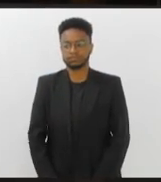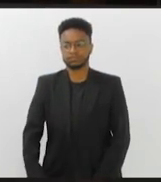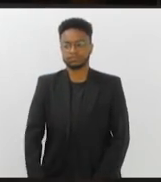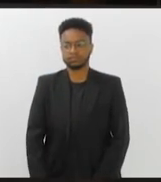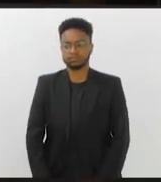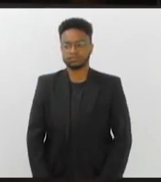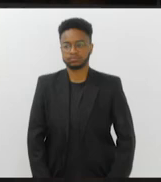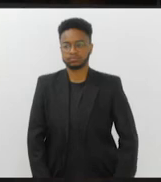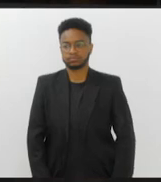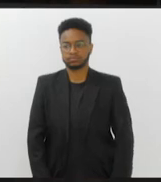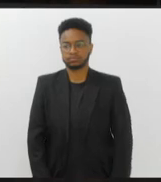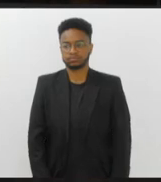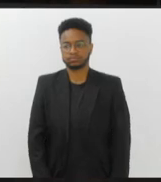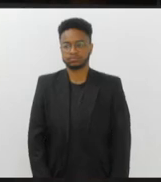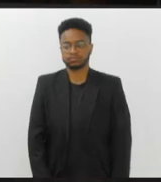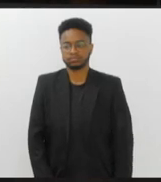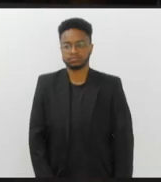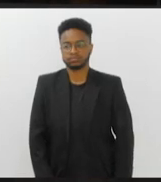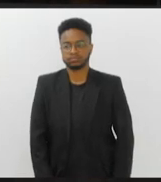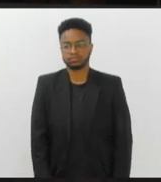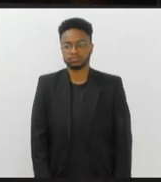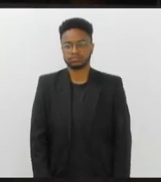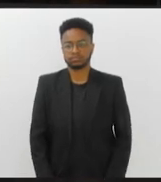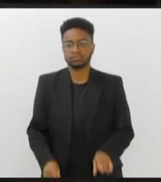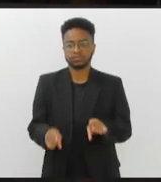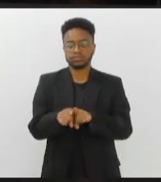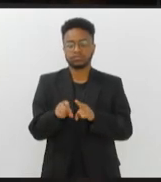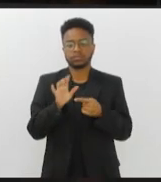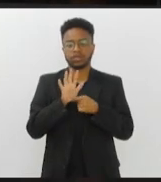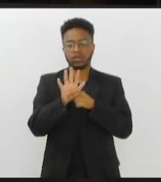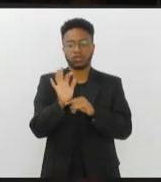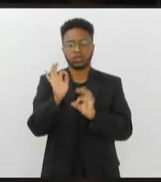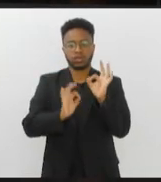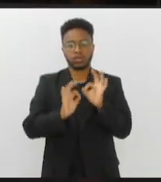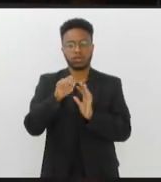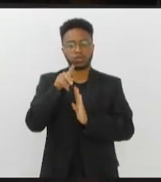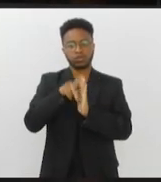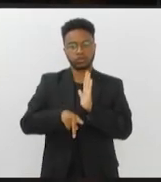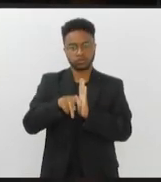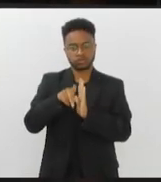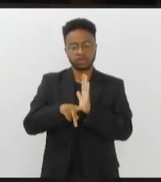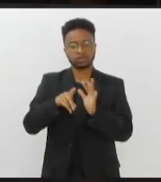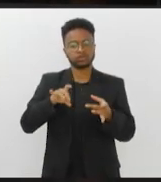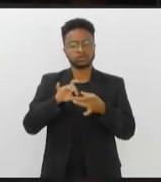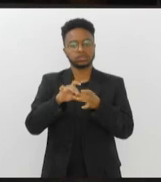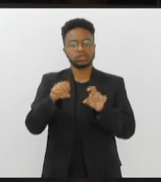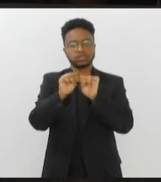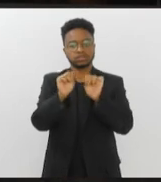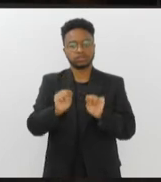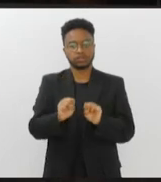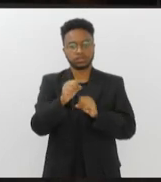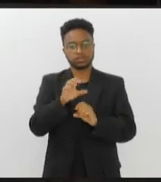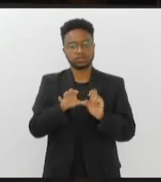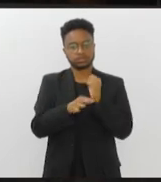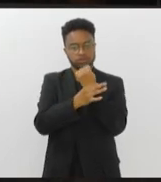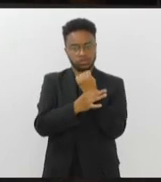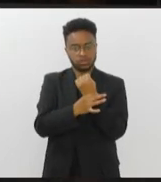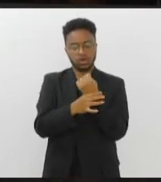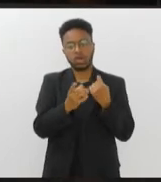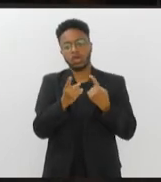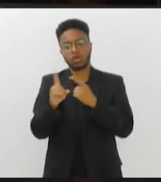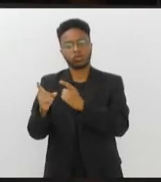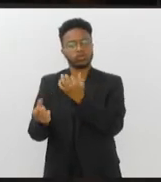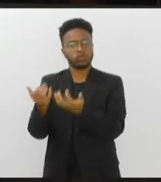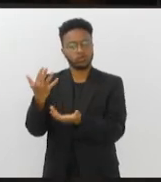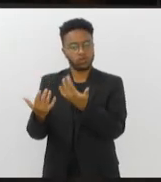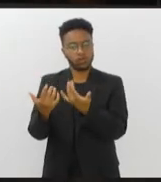Alerge, e pelo valioso auxílio da elaboração do projeto e execução do sistema de segurança contra incêndio e pânico